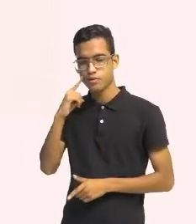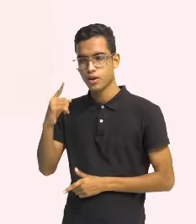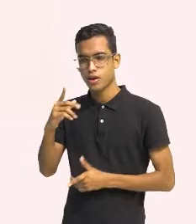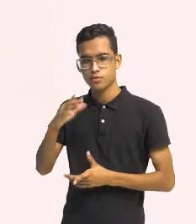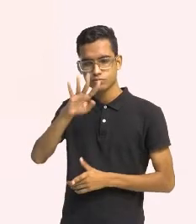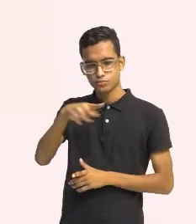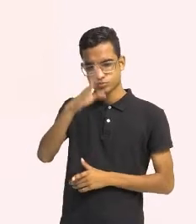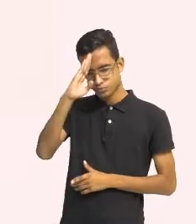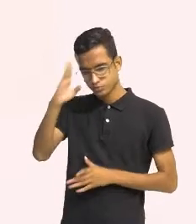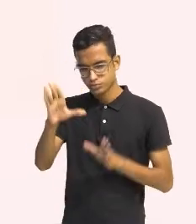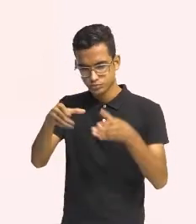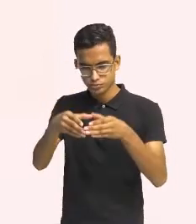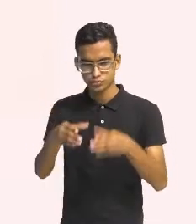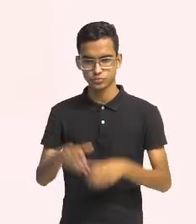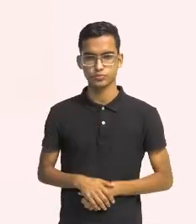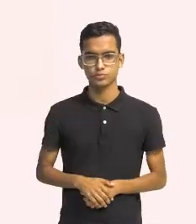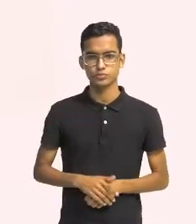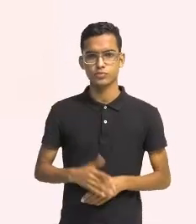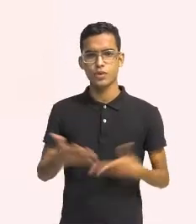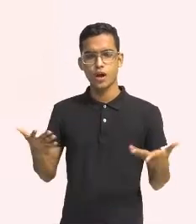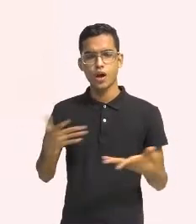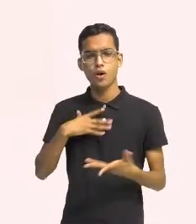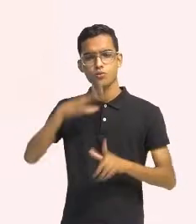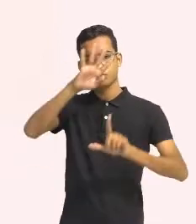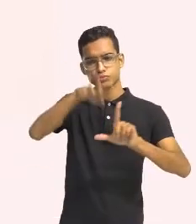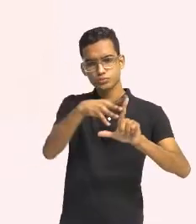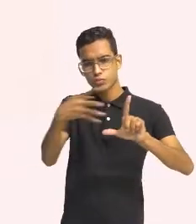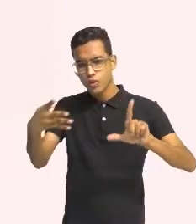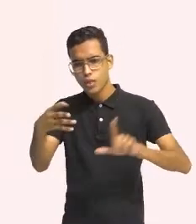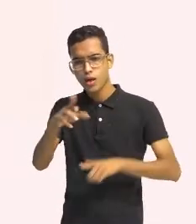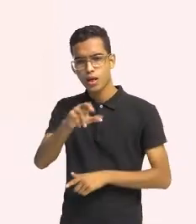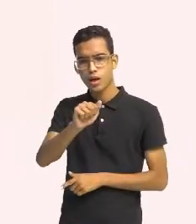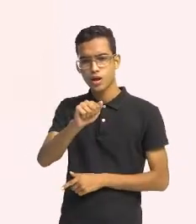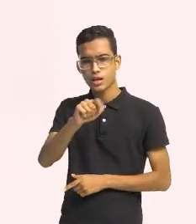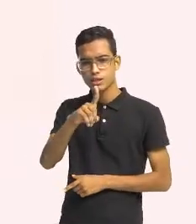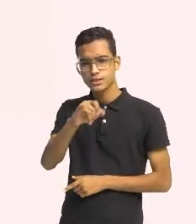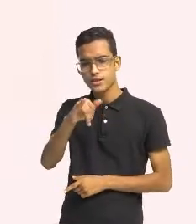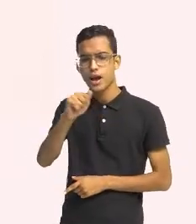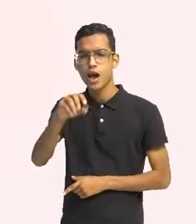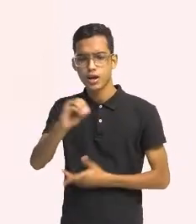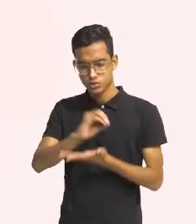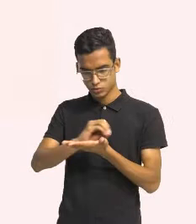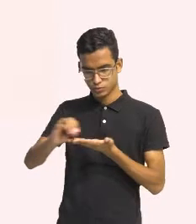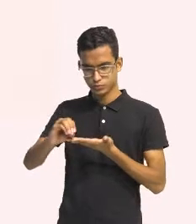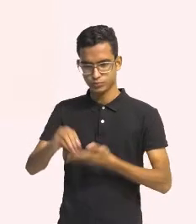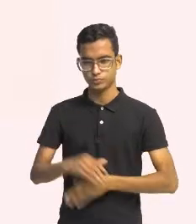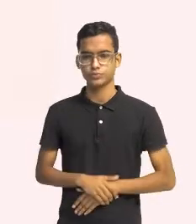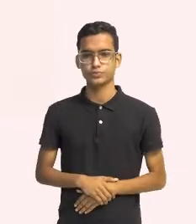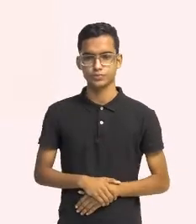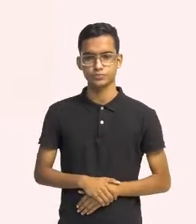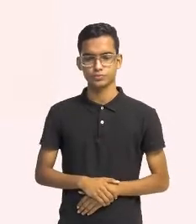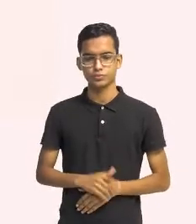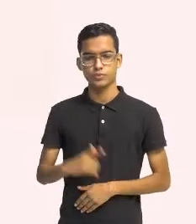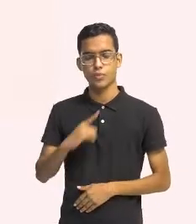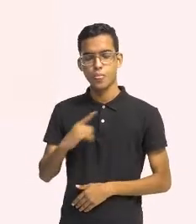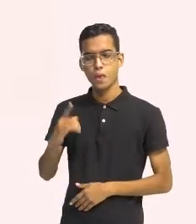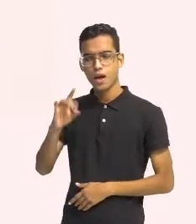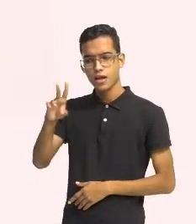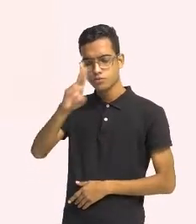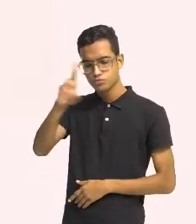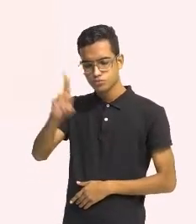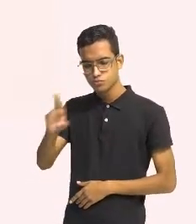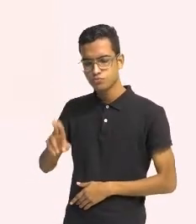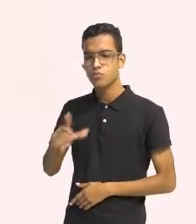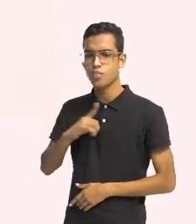de radicais, né? Que são as nossas famosas ramificações, tá bom? Então, a gente também tem nomes para essas